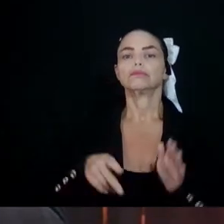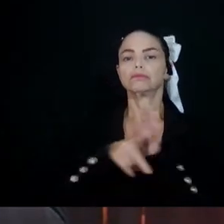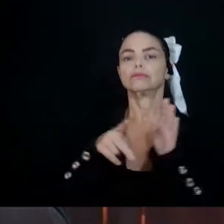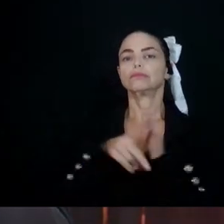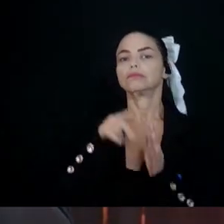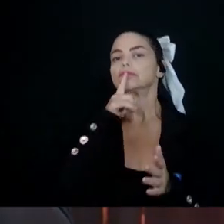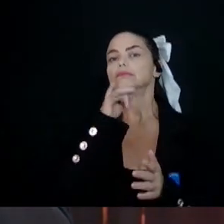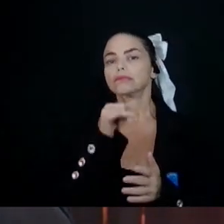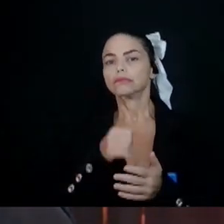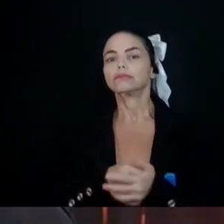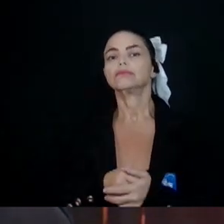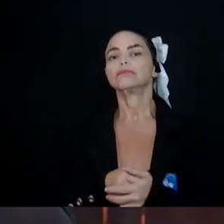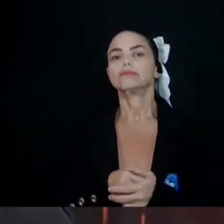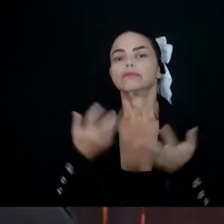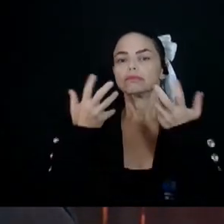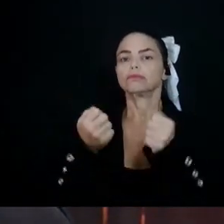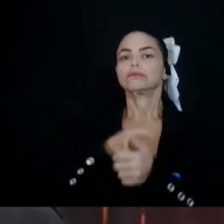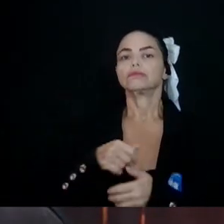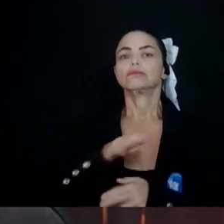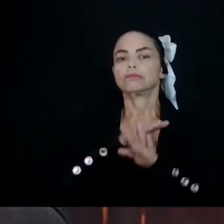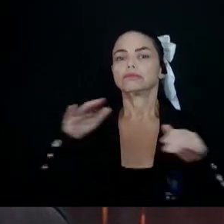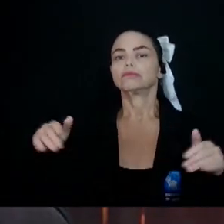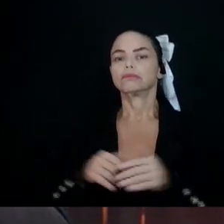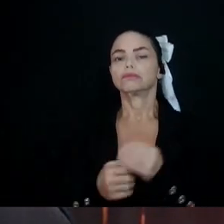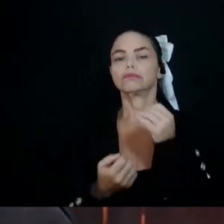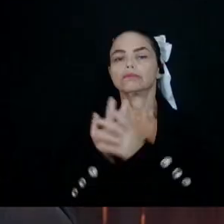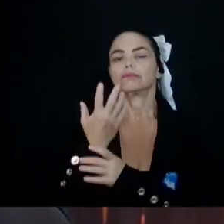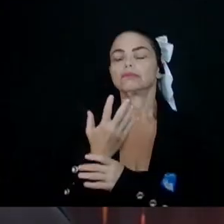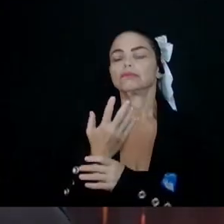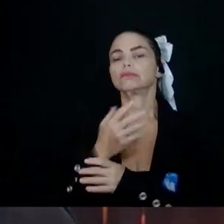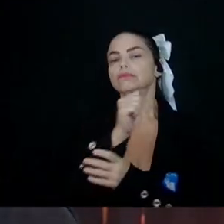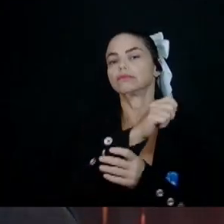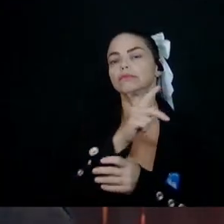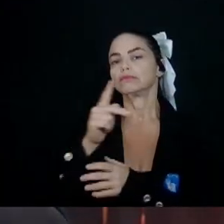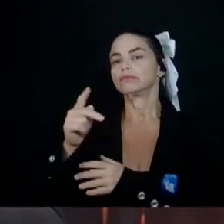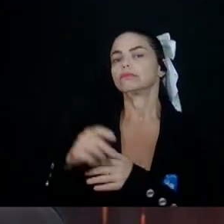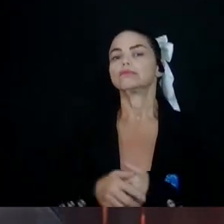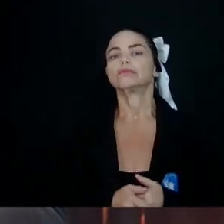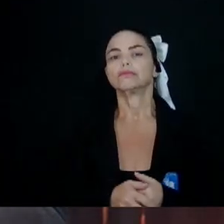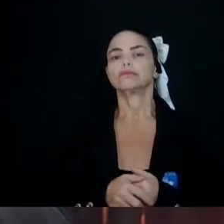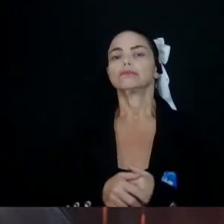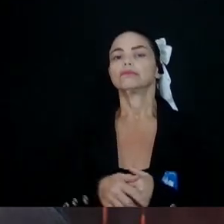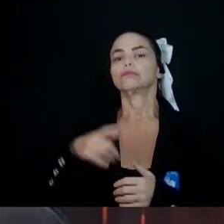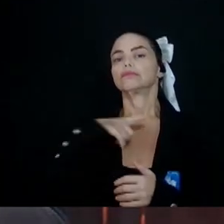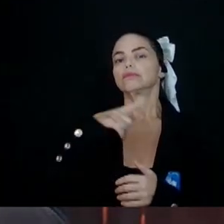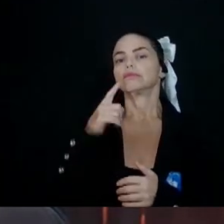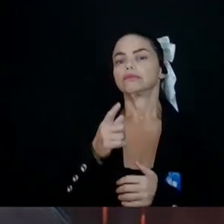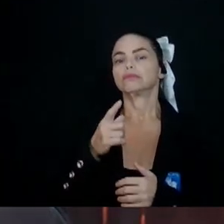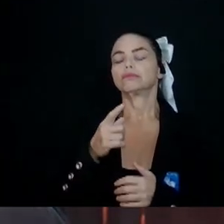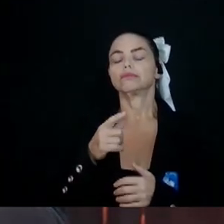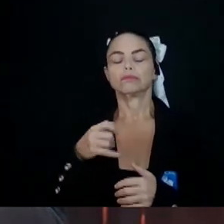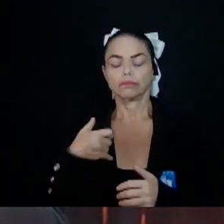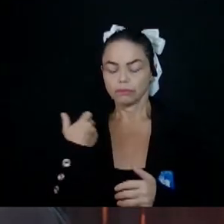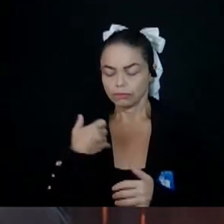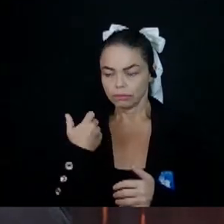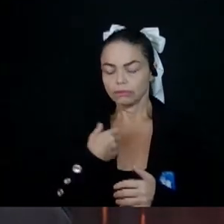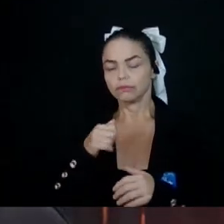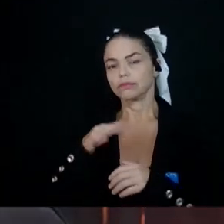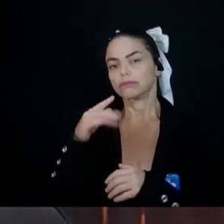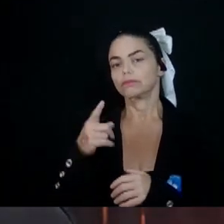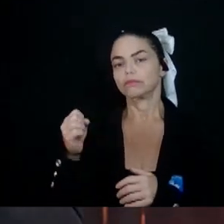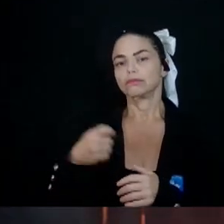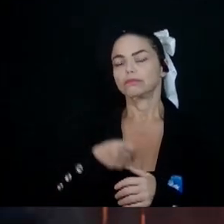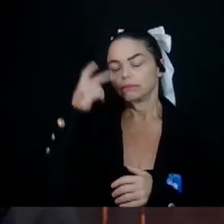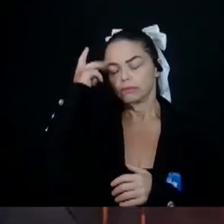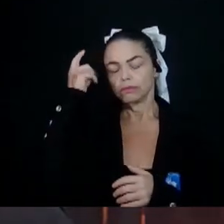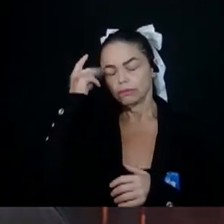pais permitem que crianças criem contas falando que tem determinada idade. Né? Então, é muito comum, por